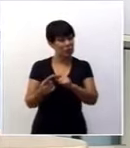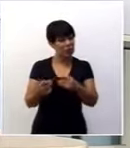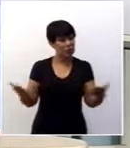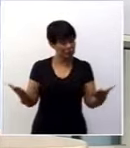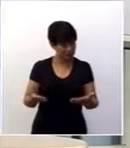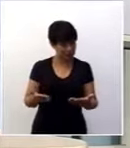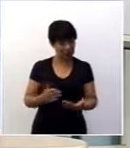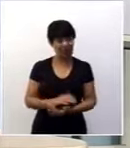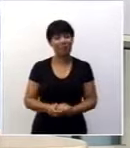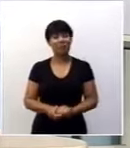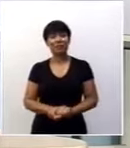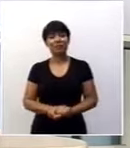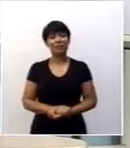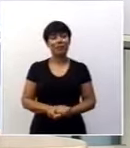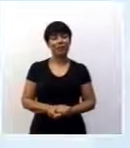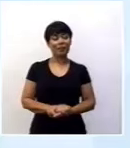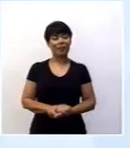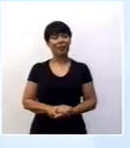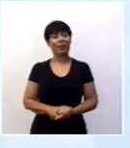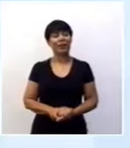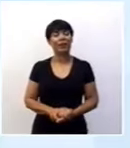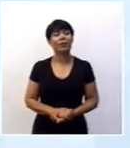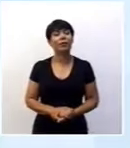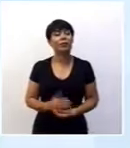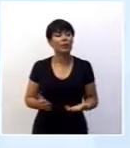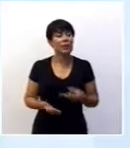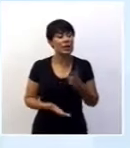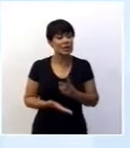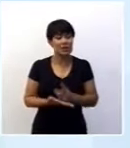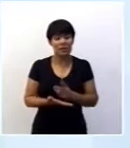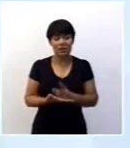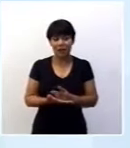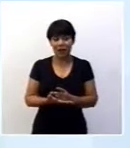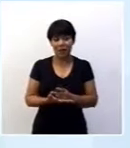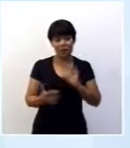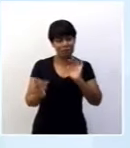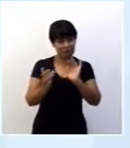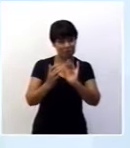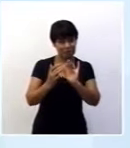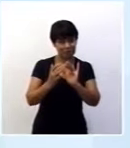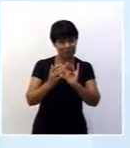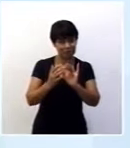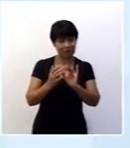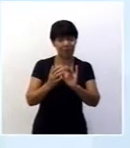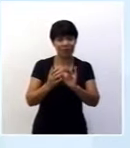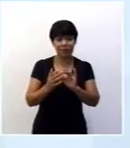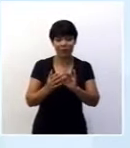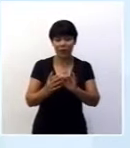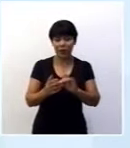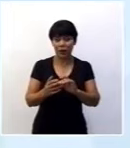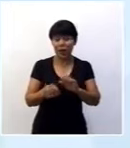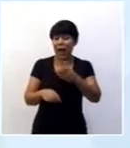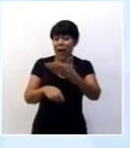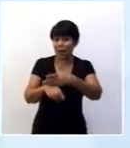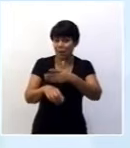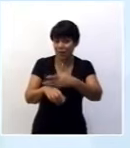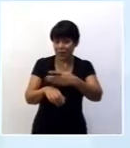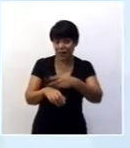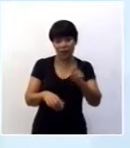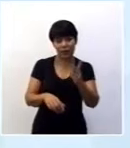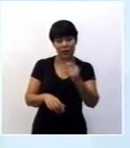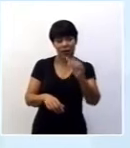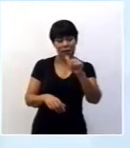aula, né? E, lógico que sempre a gente está relacionado lá, né, com a questão das habilidades que são trabalhadas no